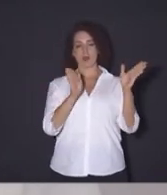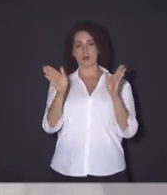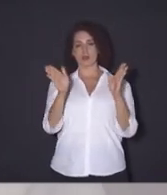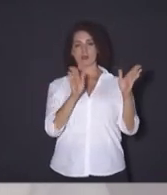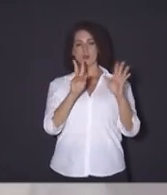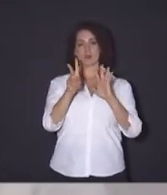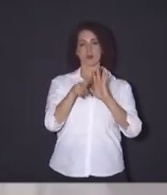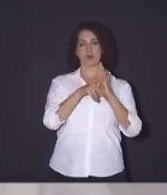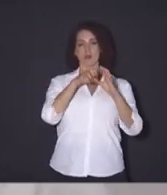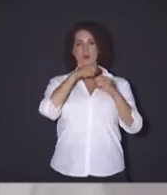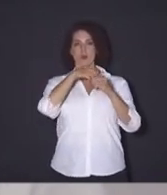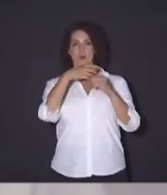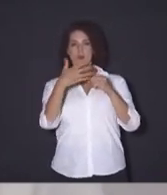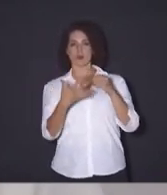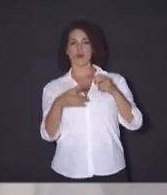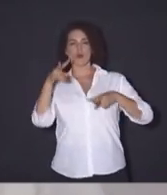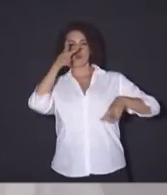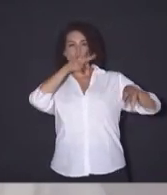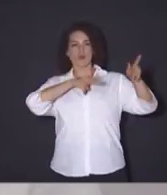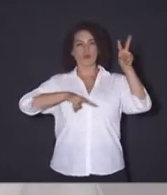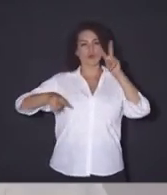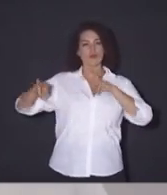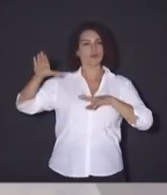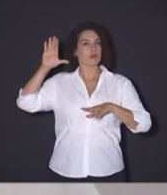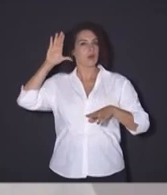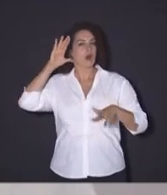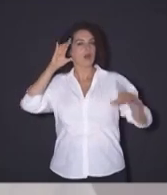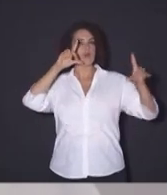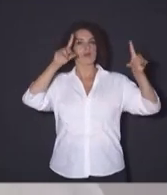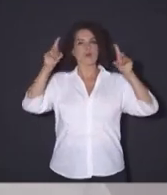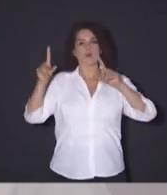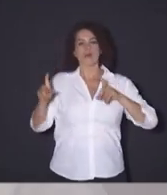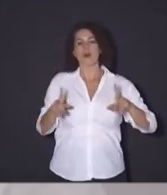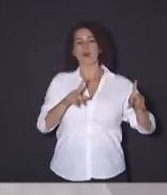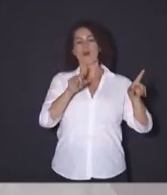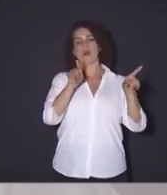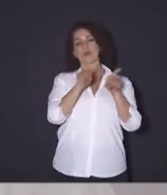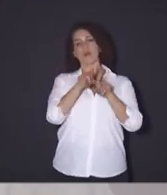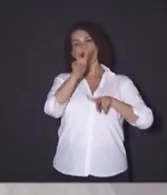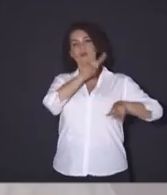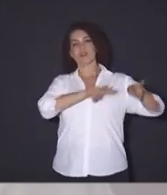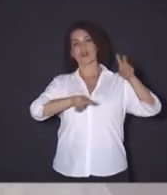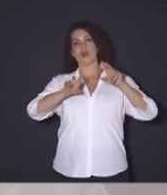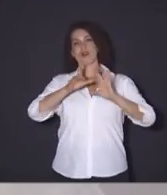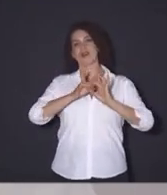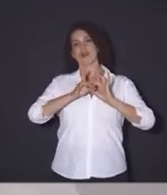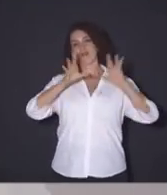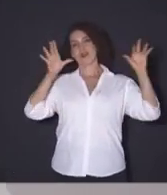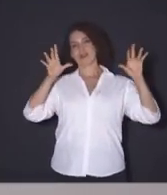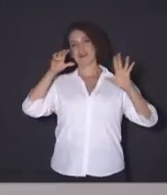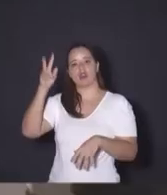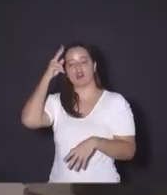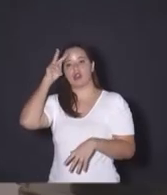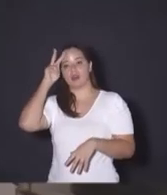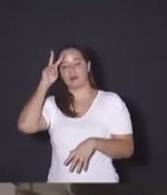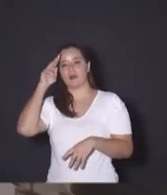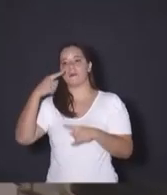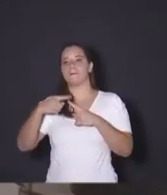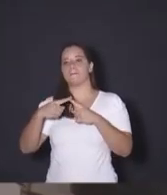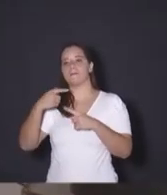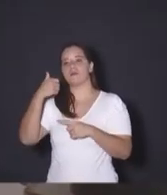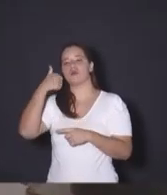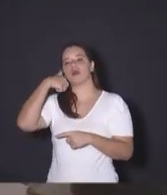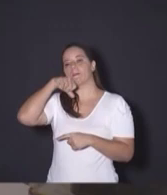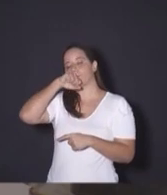conteúdos audiovisuais fotográficos e construímos uma visão de liberdade na mídia que minha mãe do